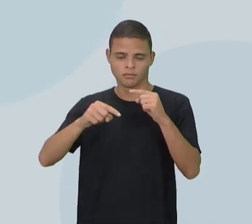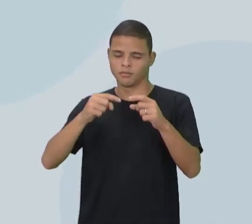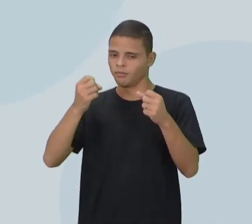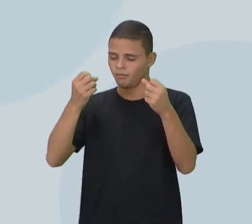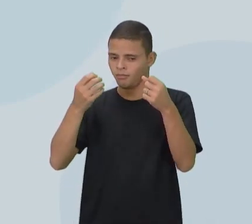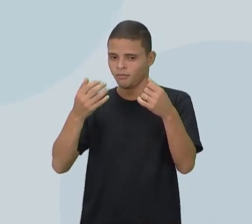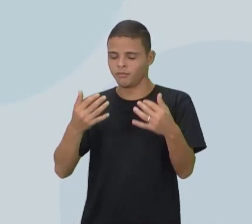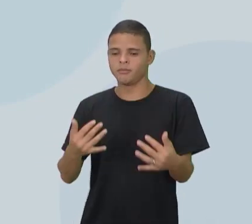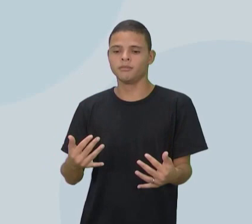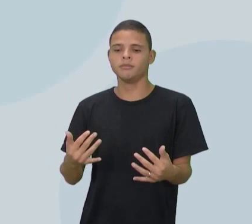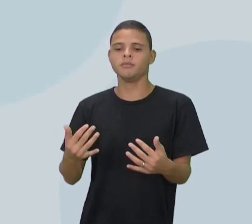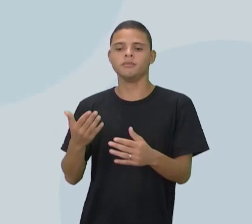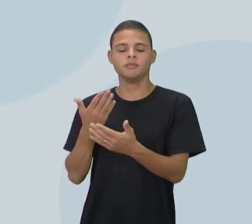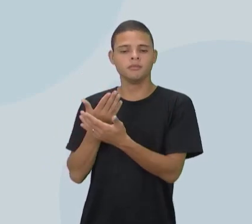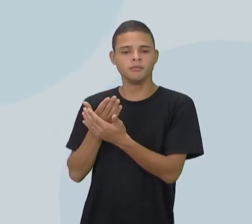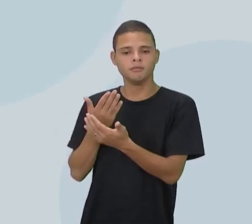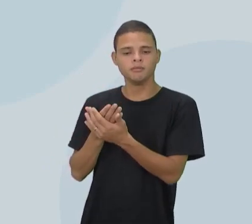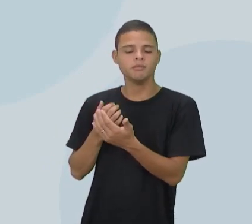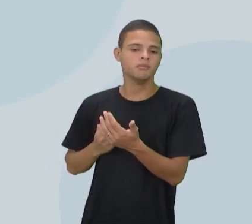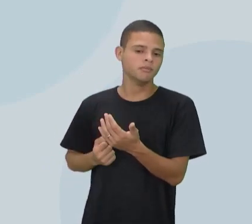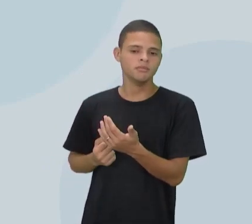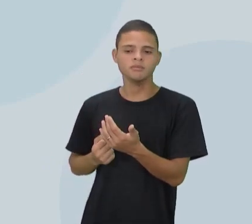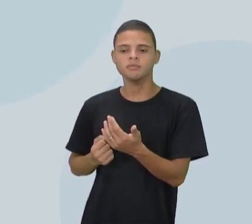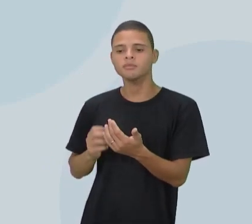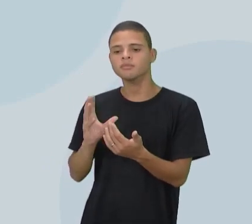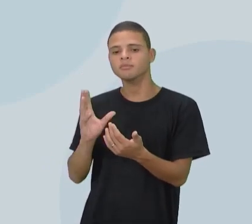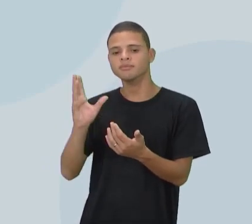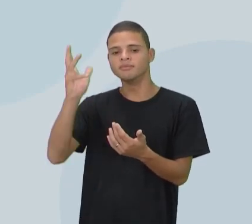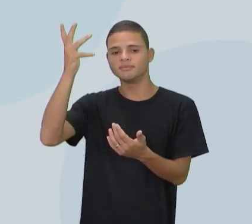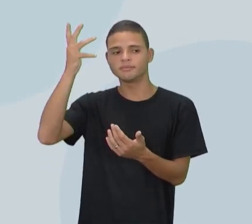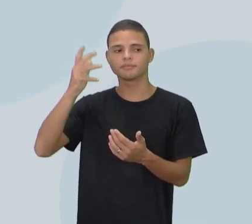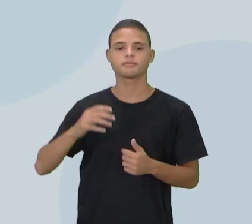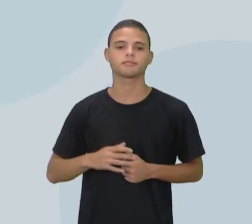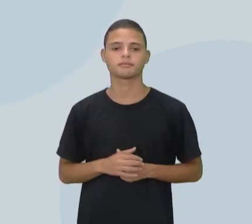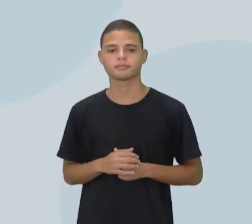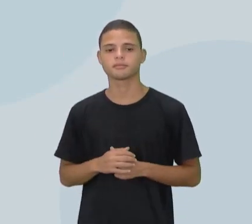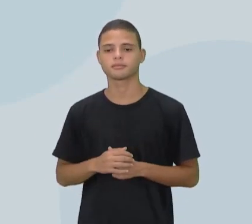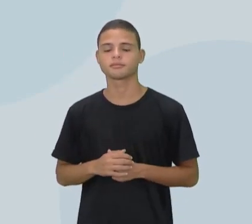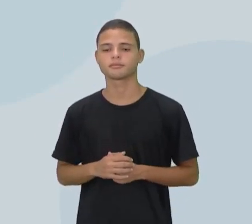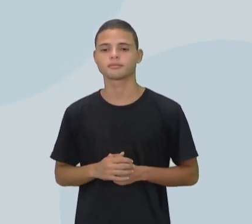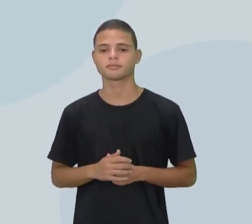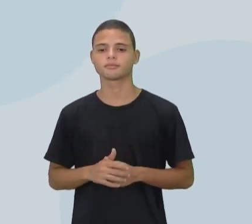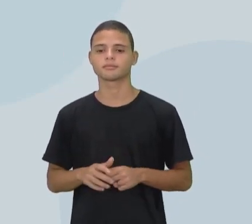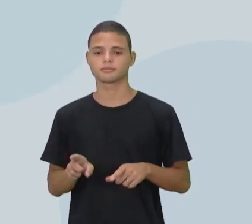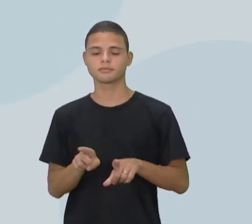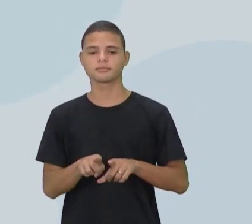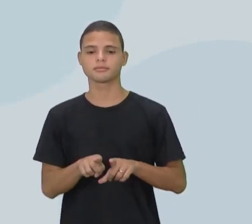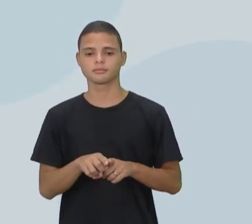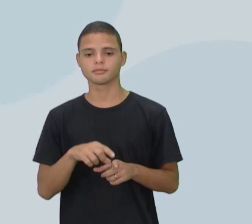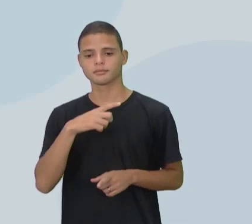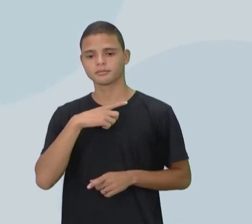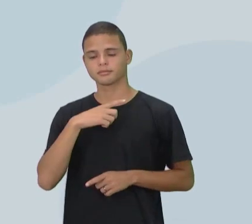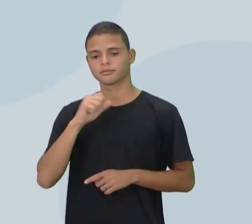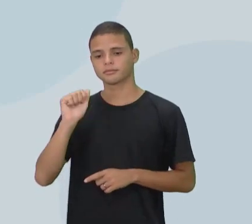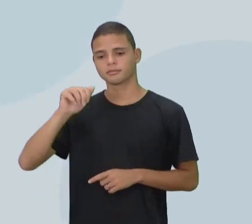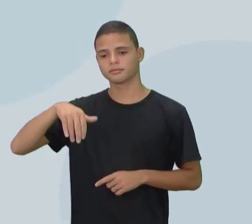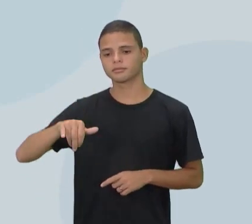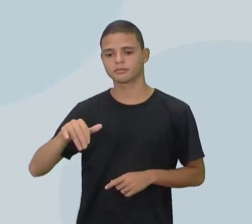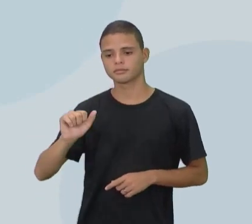na aula. Então, assim, quando acontece o trabalho de demolição dessas residências que contêm o amianto,